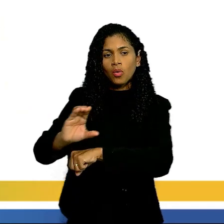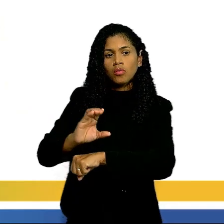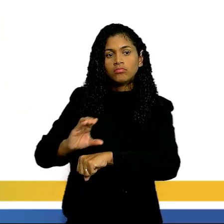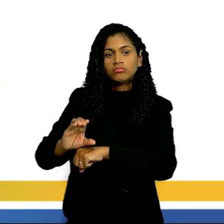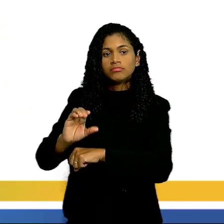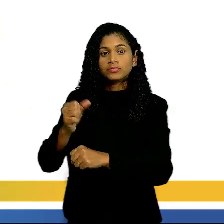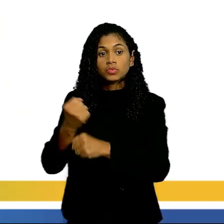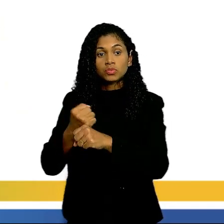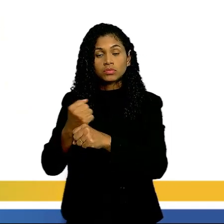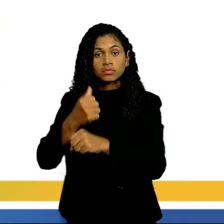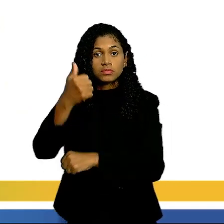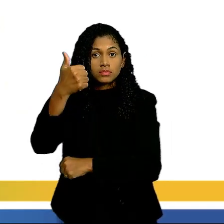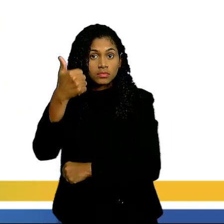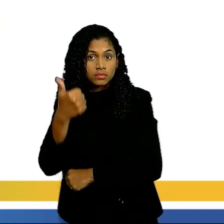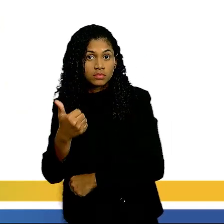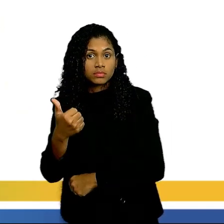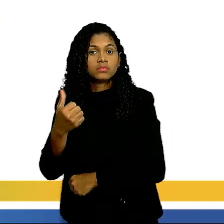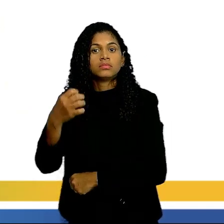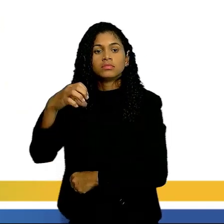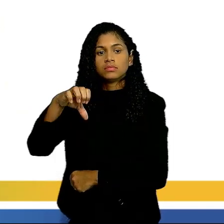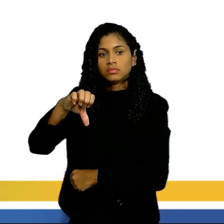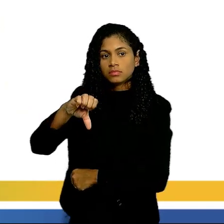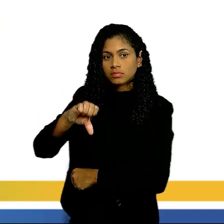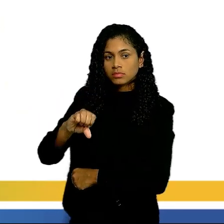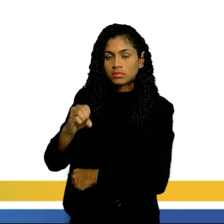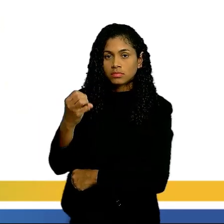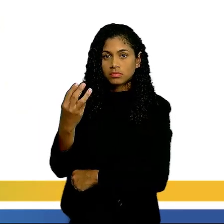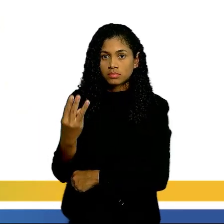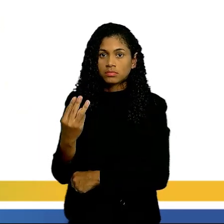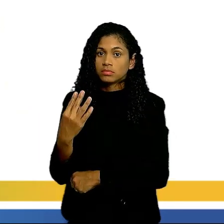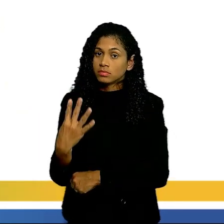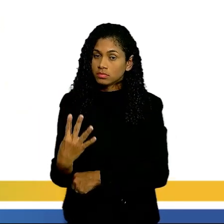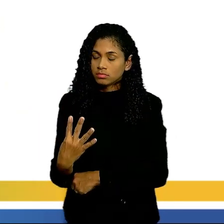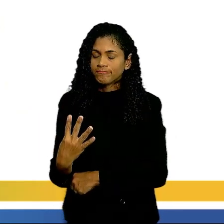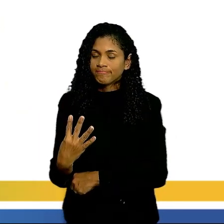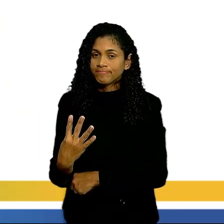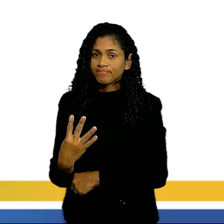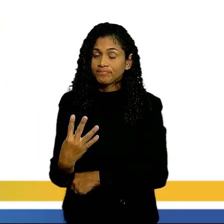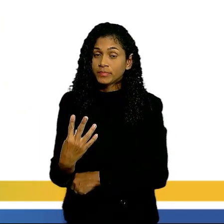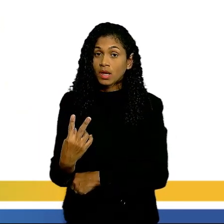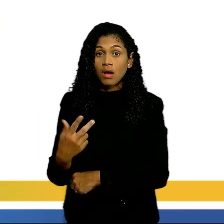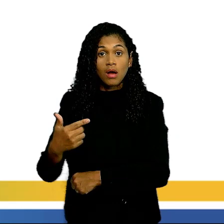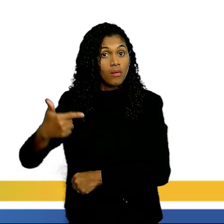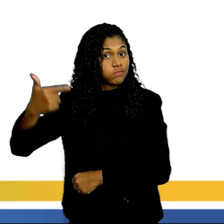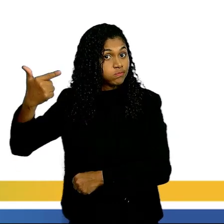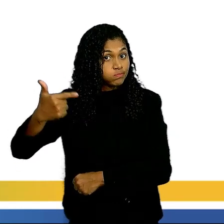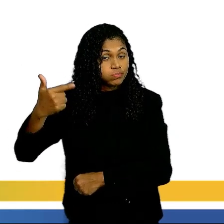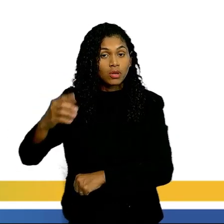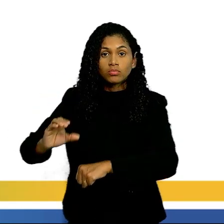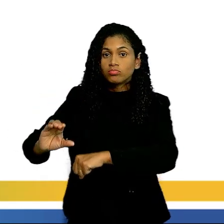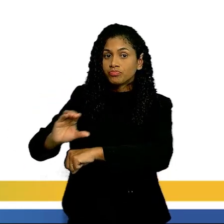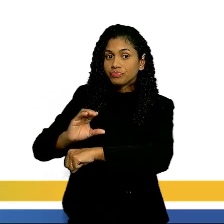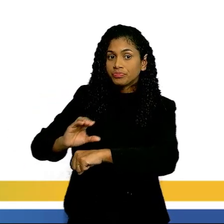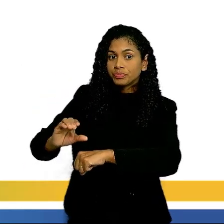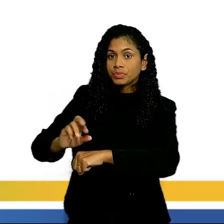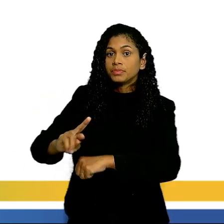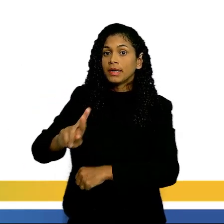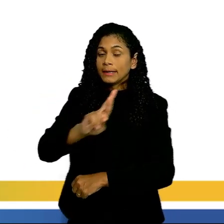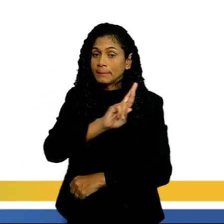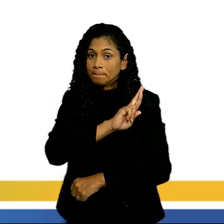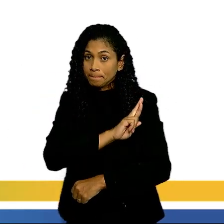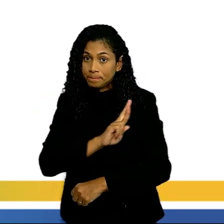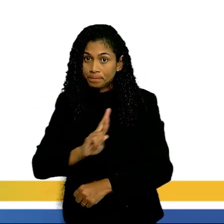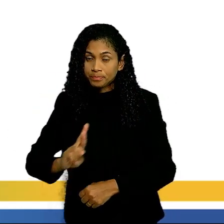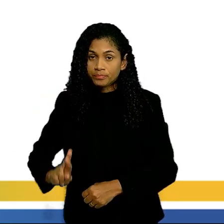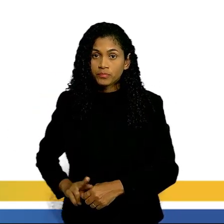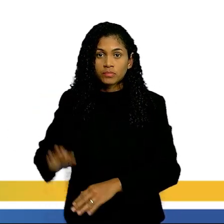Constituição ela tem características muito importantes, né? Ela vai ser a segunda Constituição republicana do Brasil e